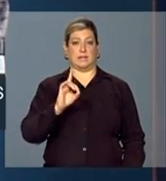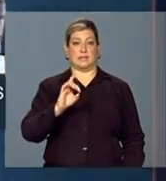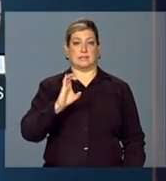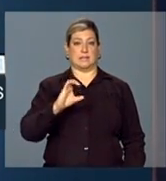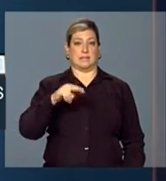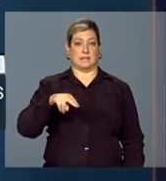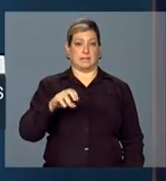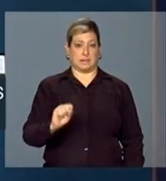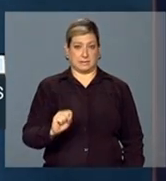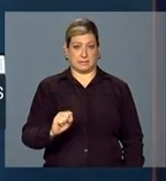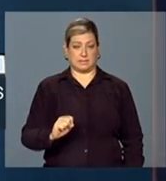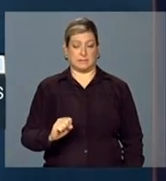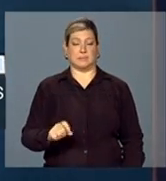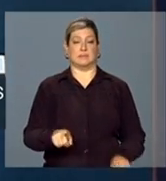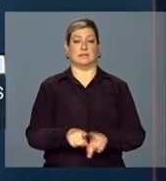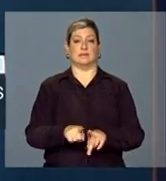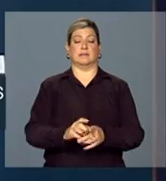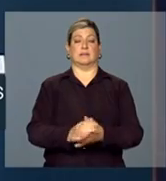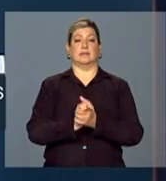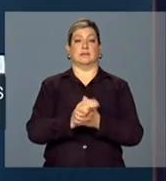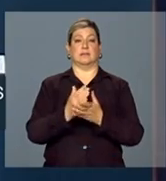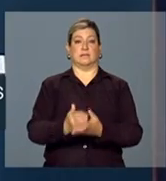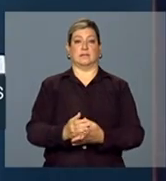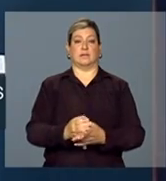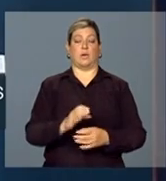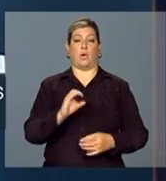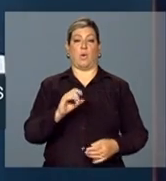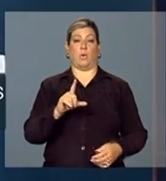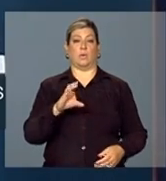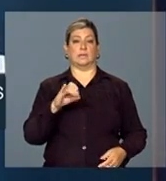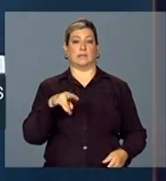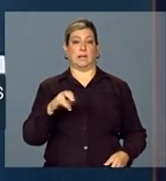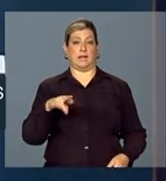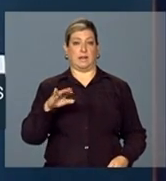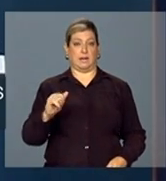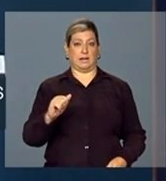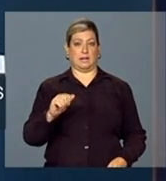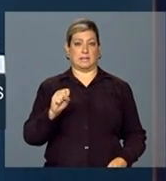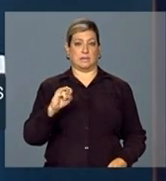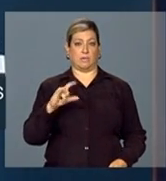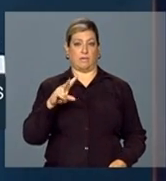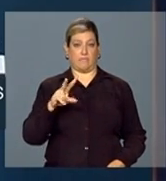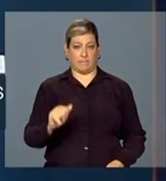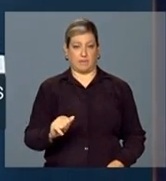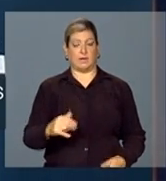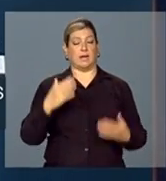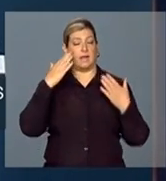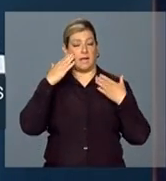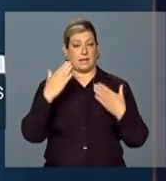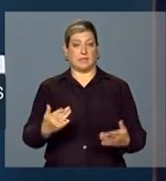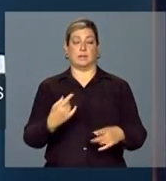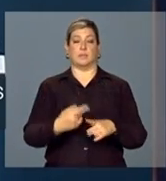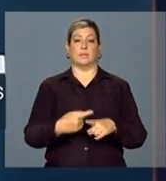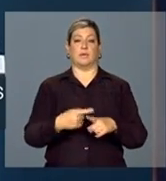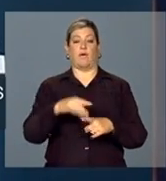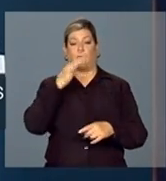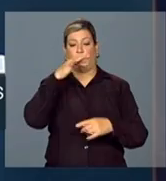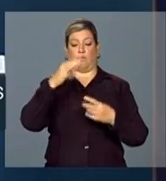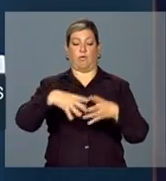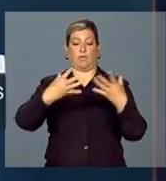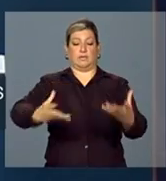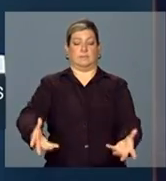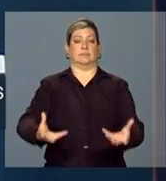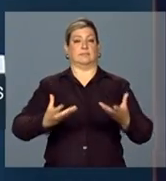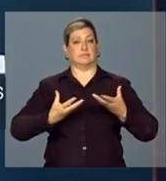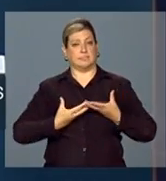DCNS. Cumprimentar Alcineia Nunes do Couto e Silva. Agradecer pelas rosas